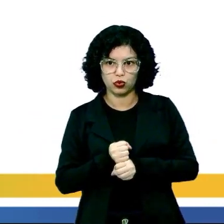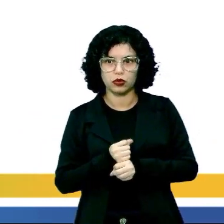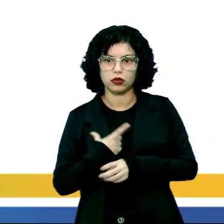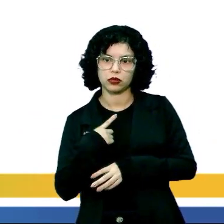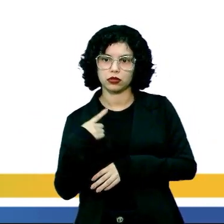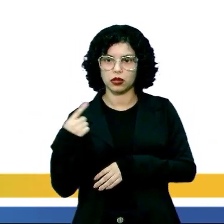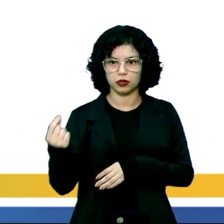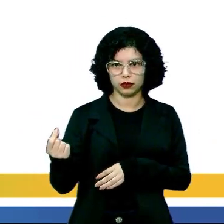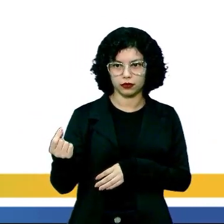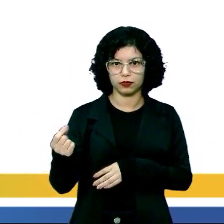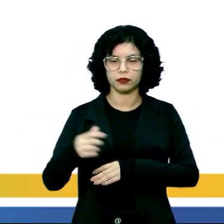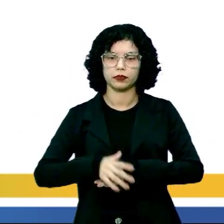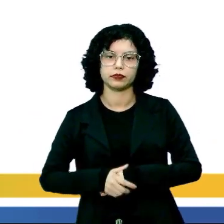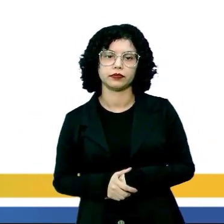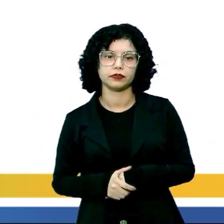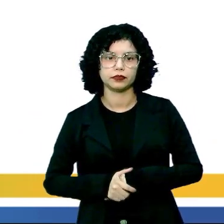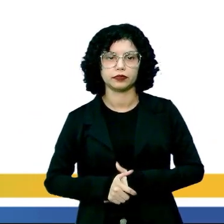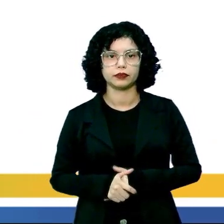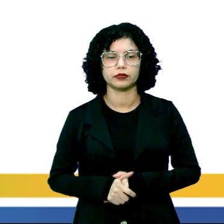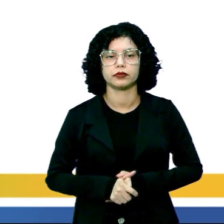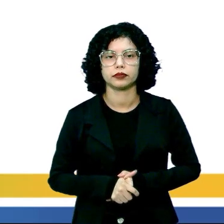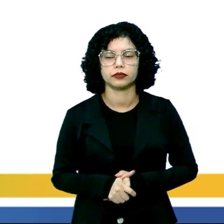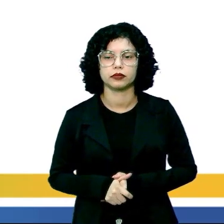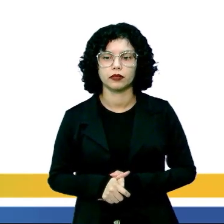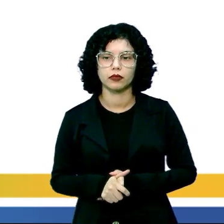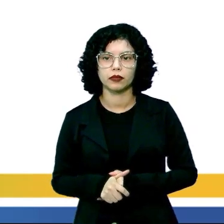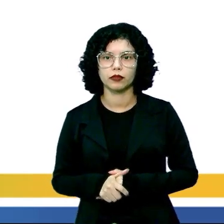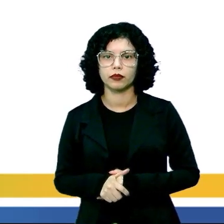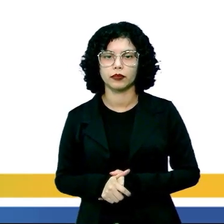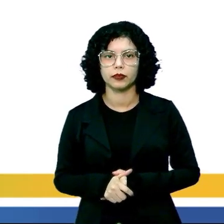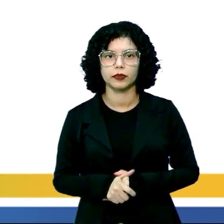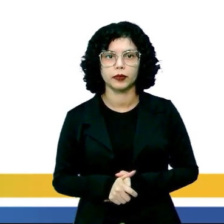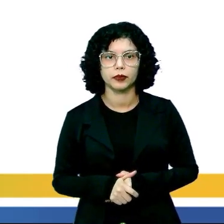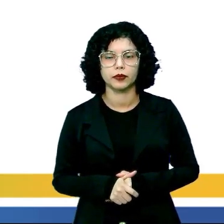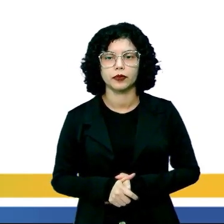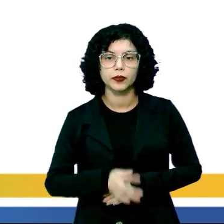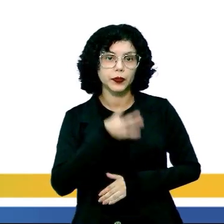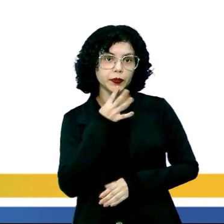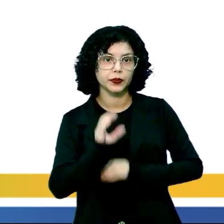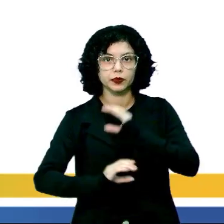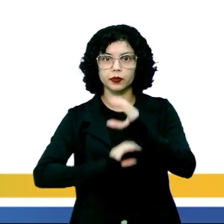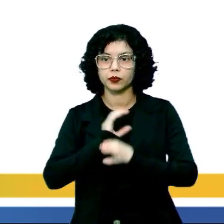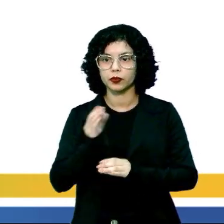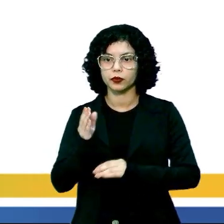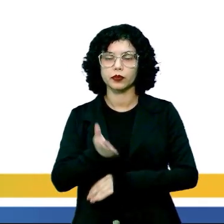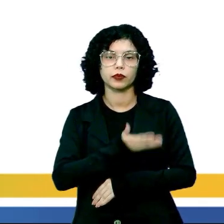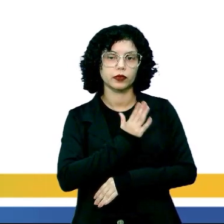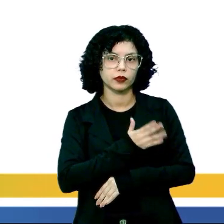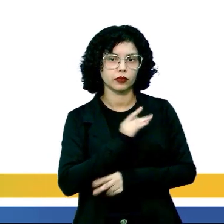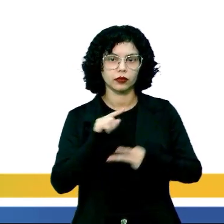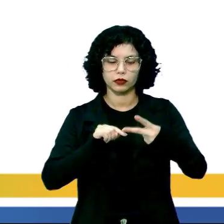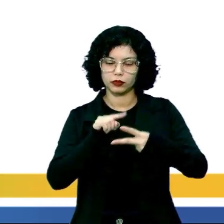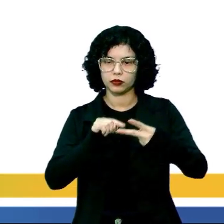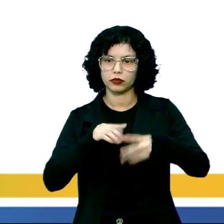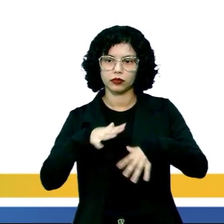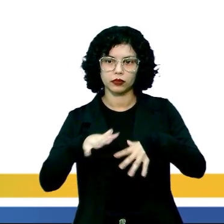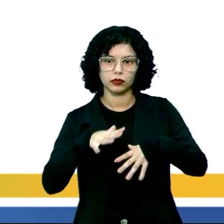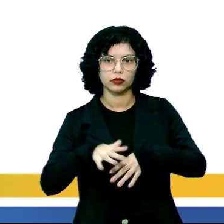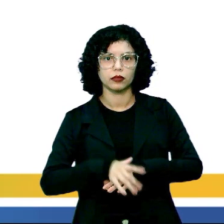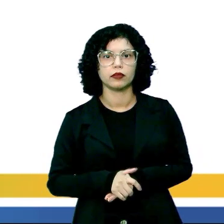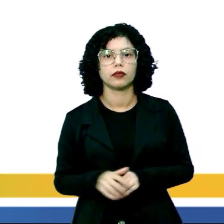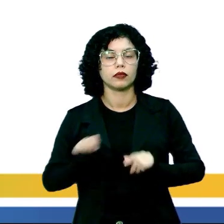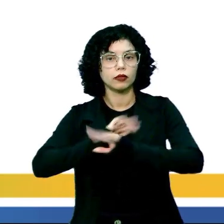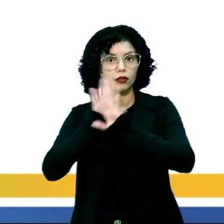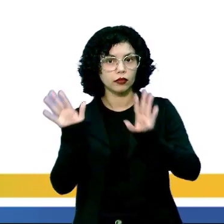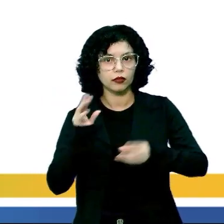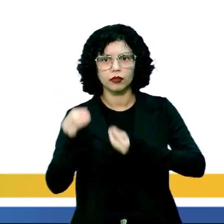sai, tá certo? Então, esse é um ciclo cardíaco, tá? Conhecido como esses dois movimentos. É